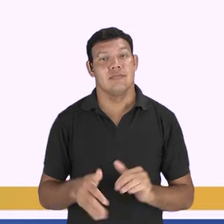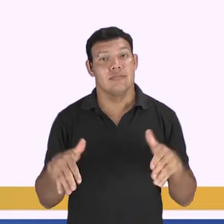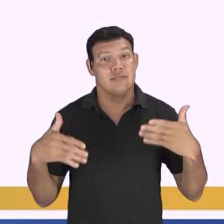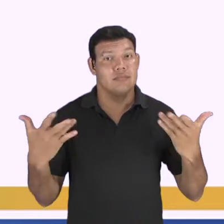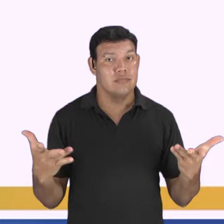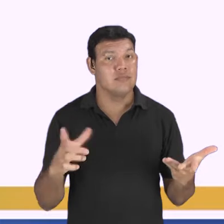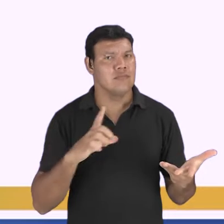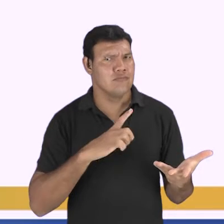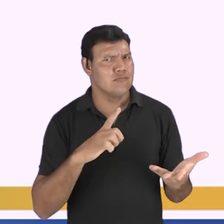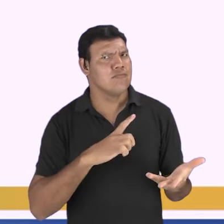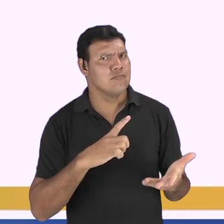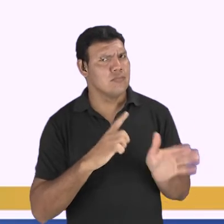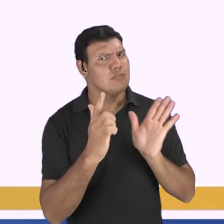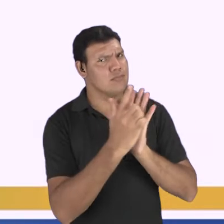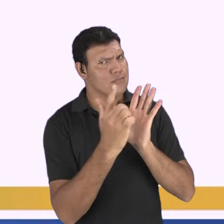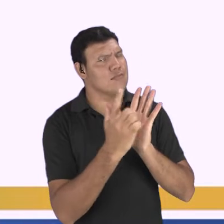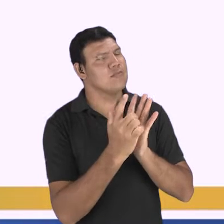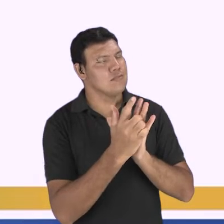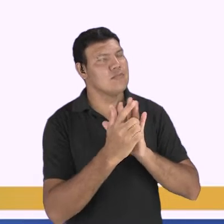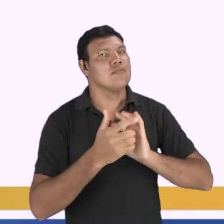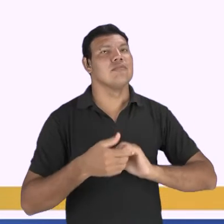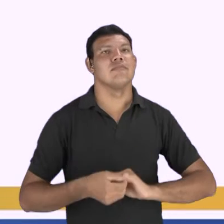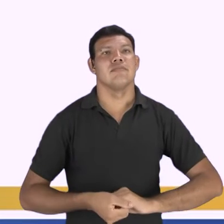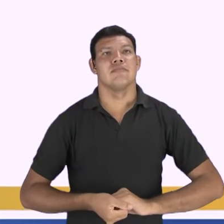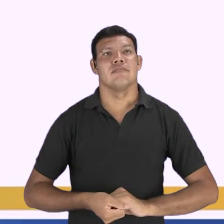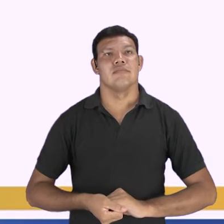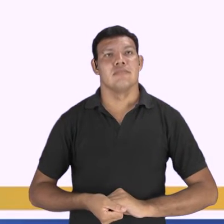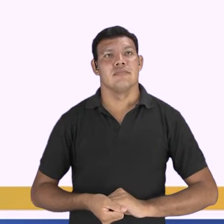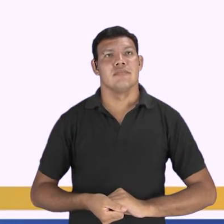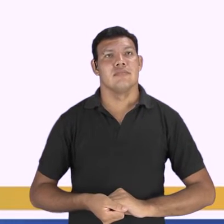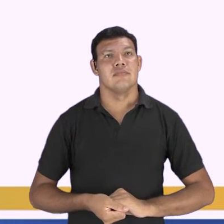temos aí essa função também. O que mais? Nós temos